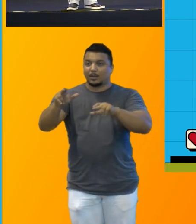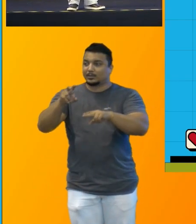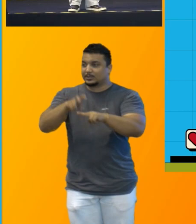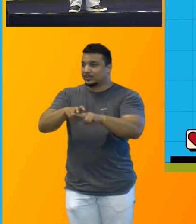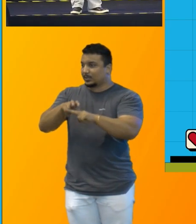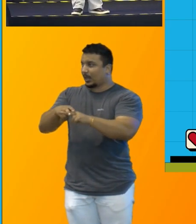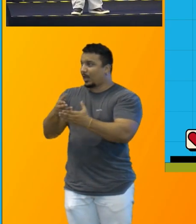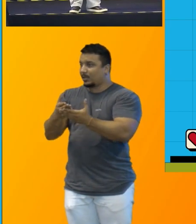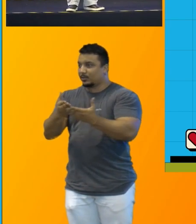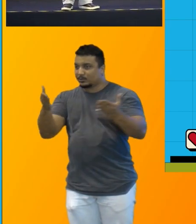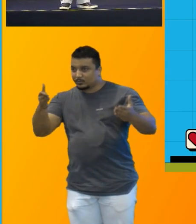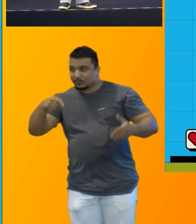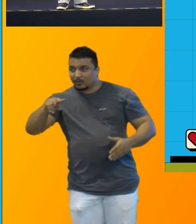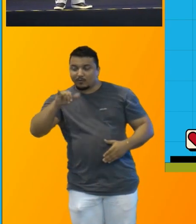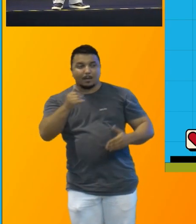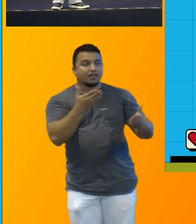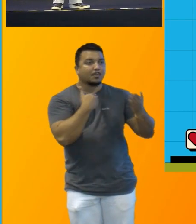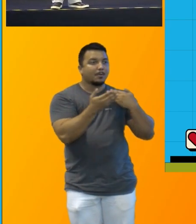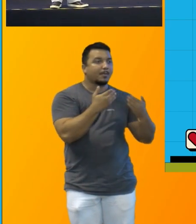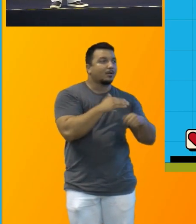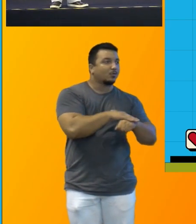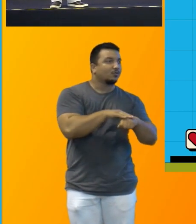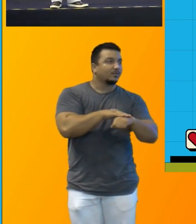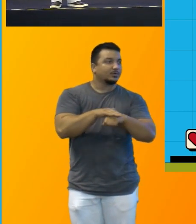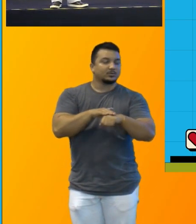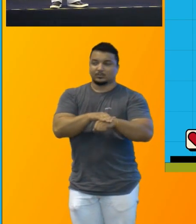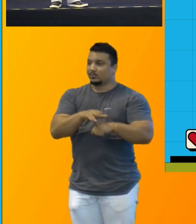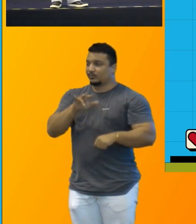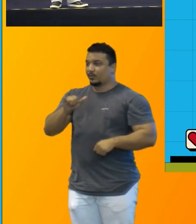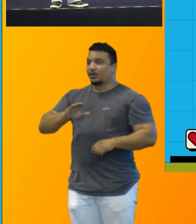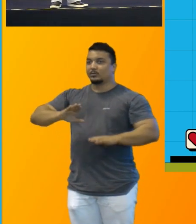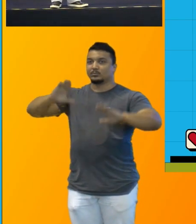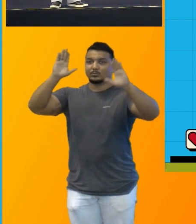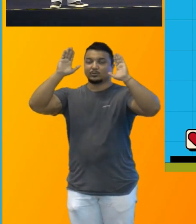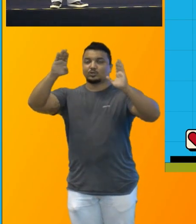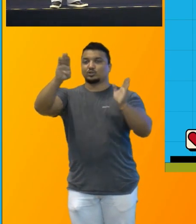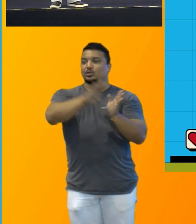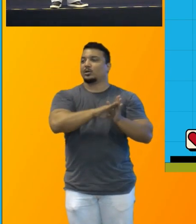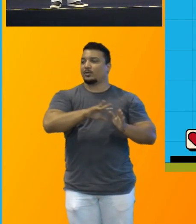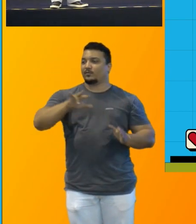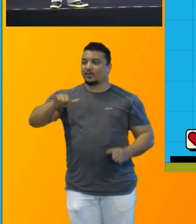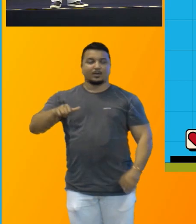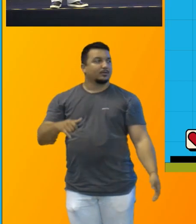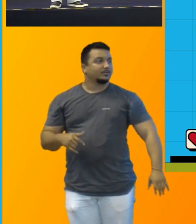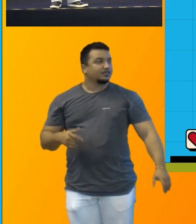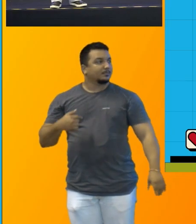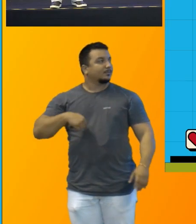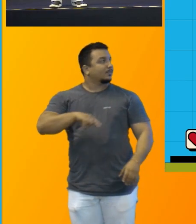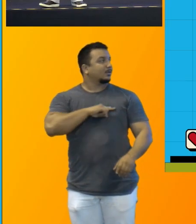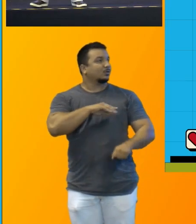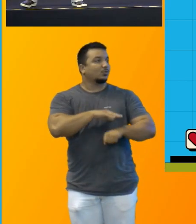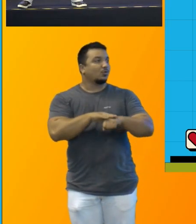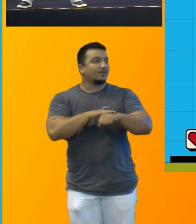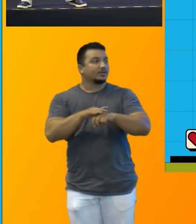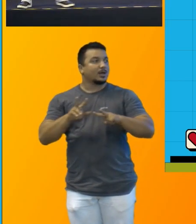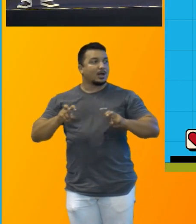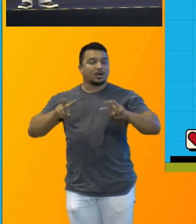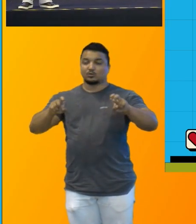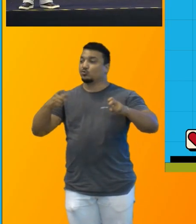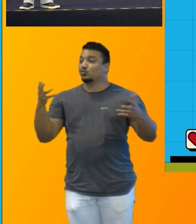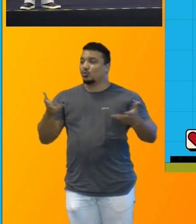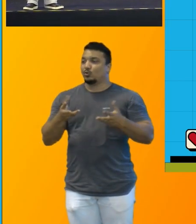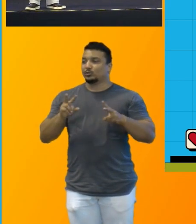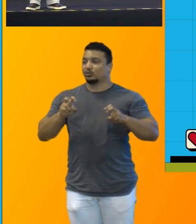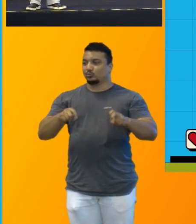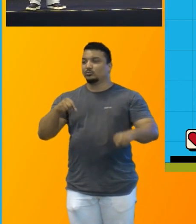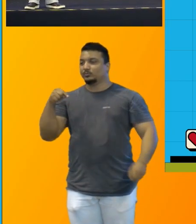de vocês e eu vou bater um papo com essa pessoa. Se Deus quiser, ela vai chegar aqui e a gente vai bater um papo sobre, inclusive, o assunto de